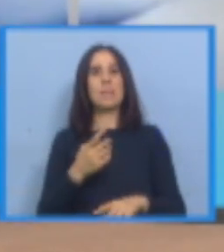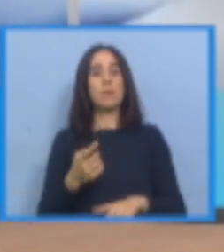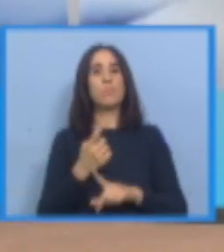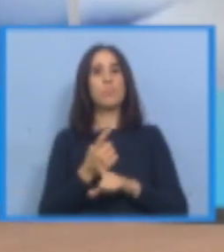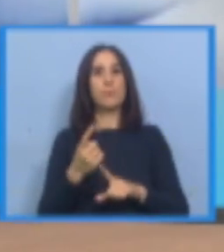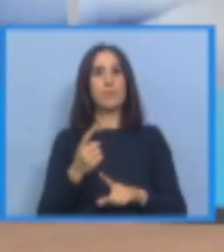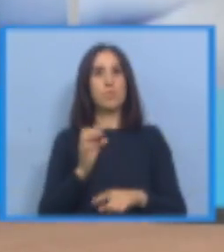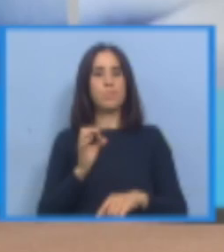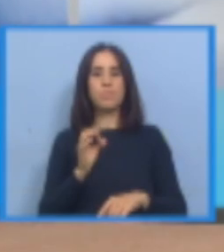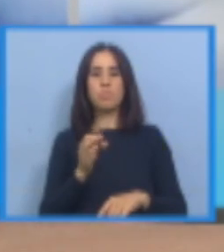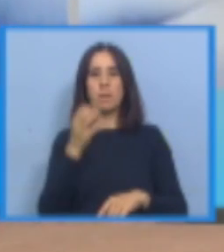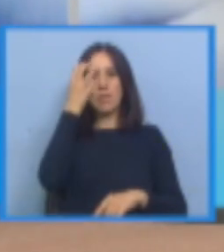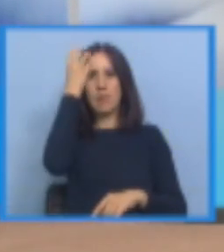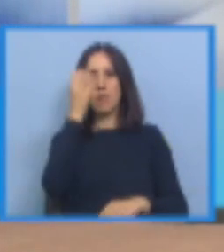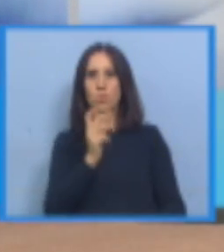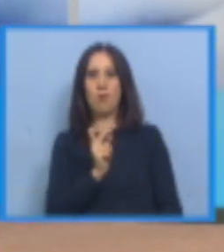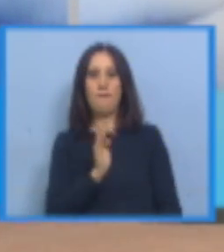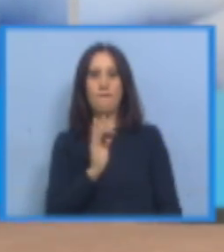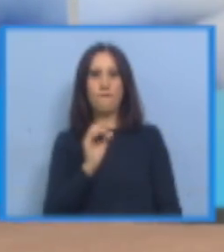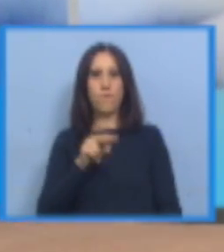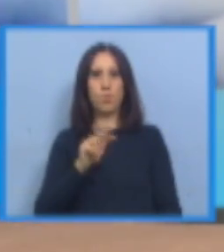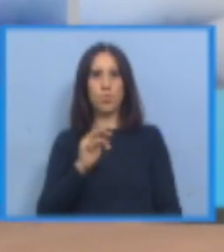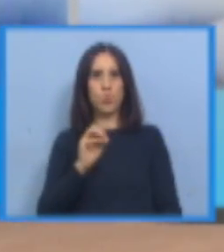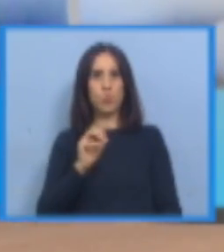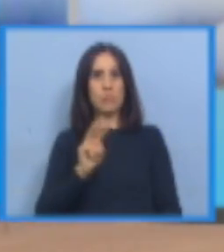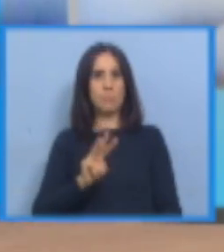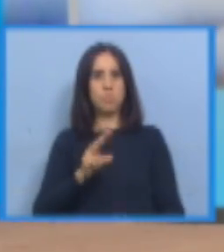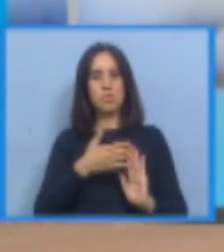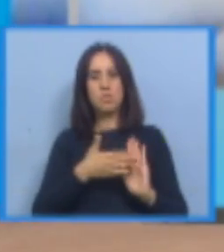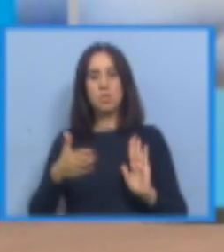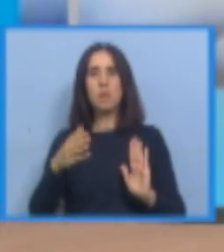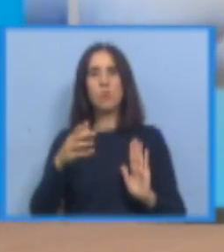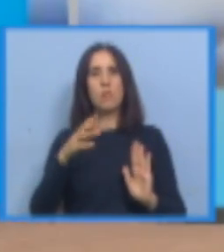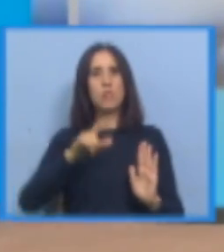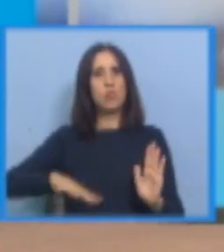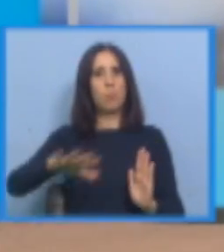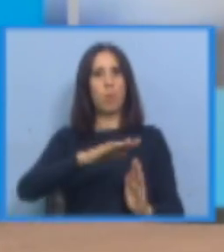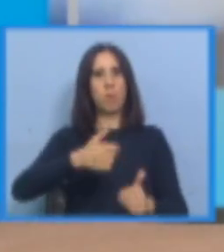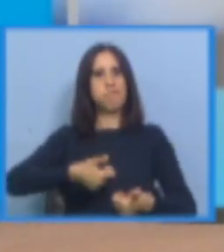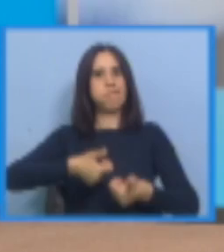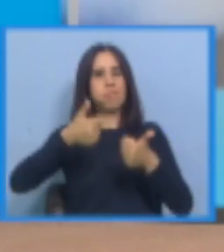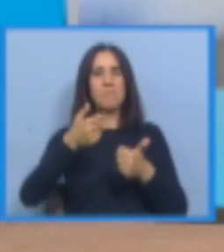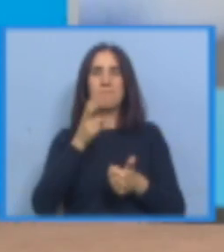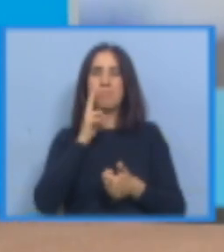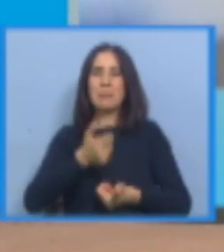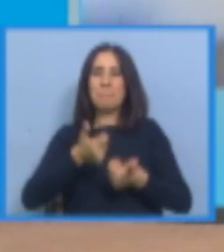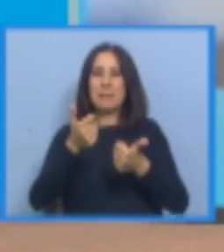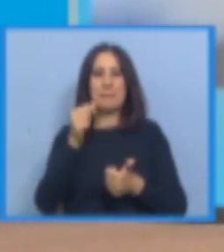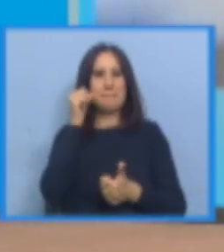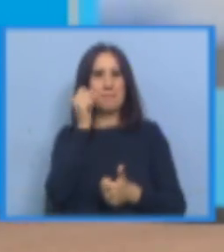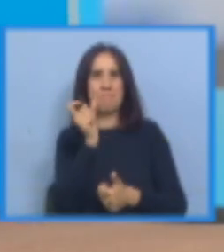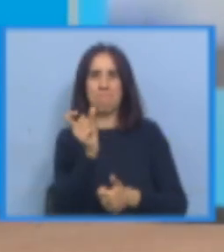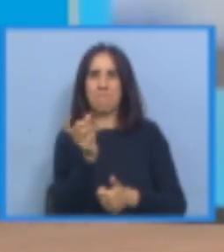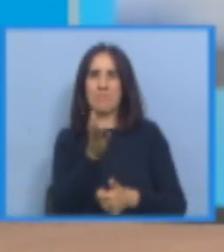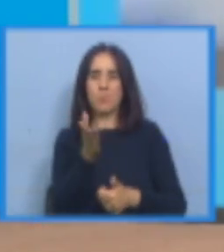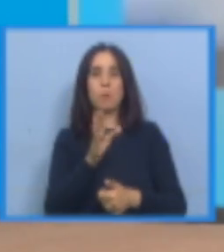Também porque, sobretudo a partir do reinado de Afonso III, Lisboa emerge como a cabeça do reino. Falar em capital é ainda um bocadinho anacrónico para esse período,